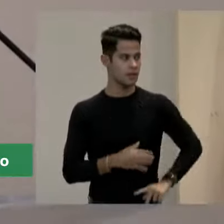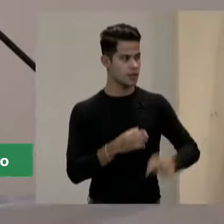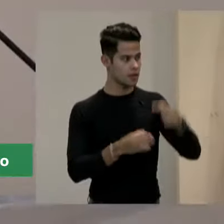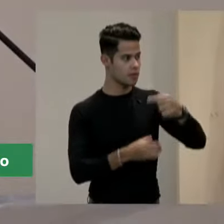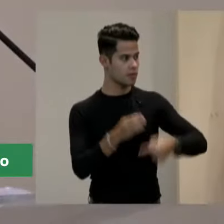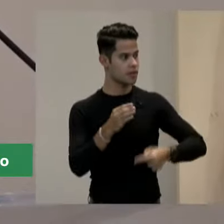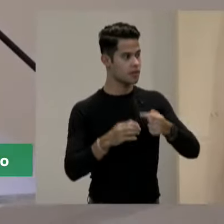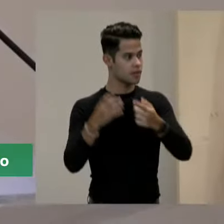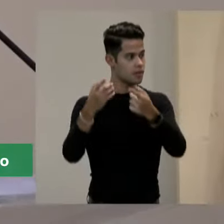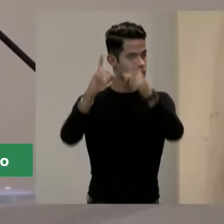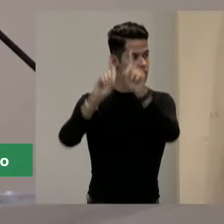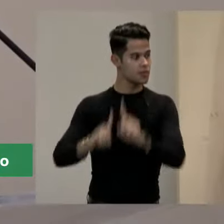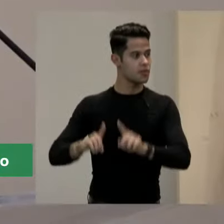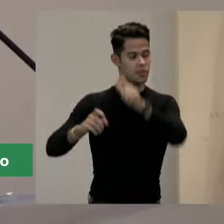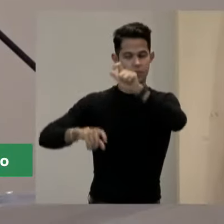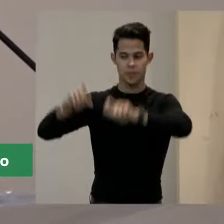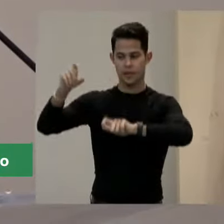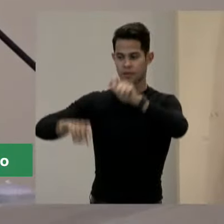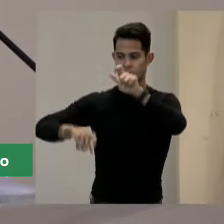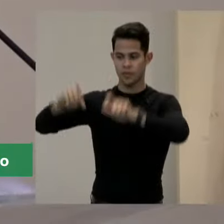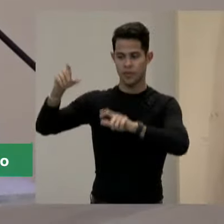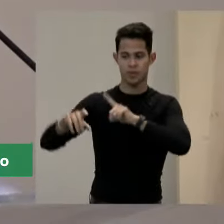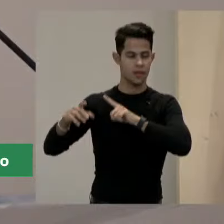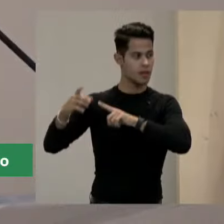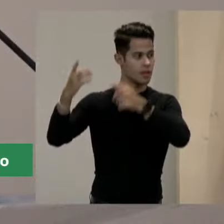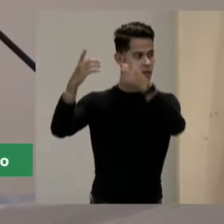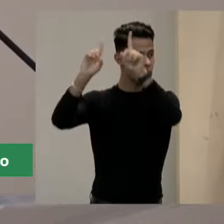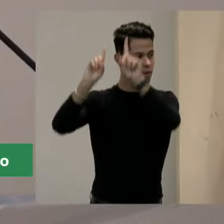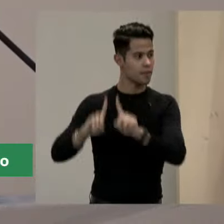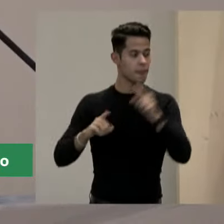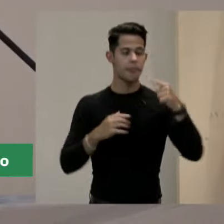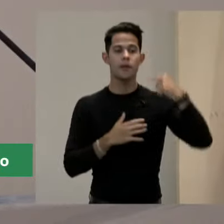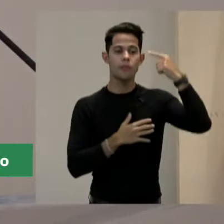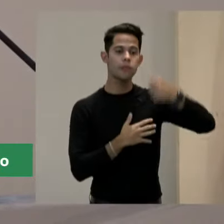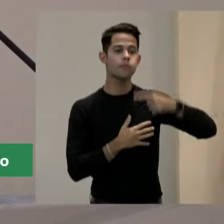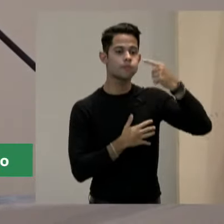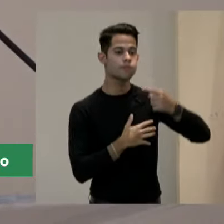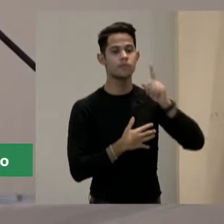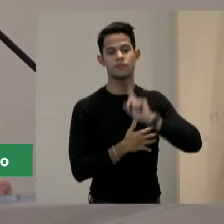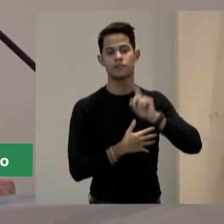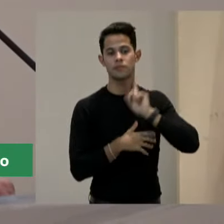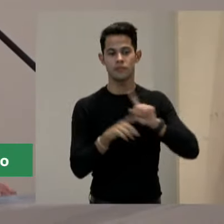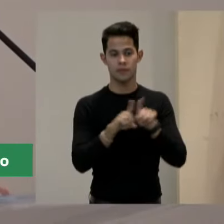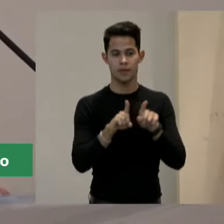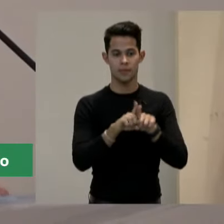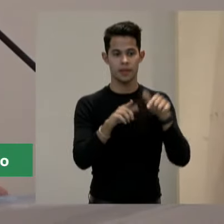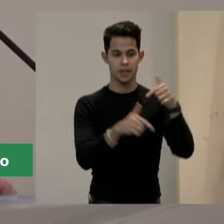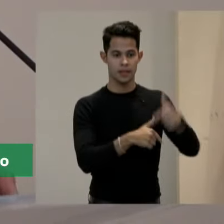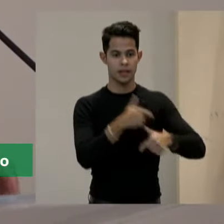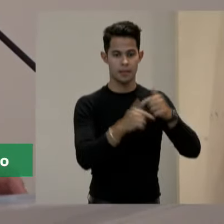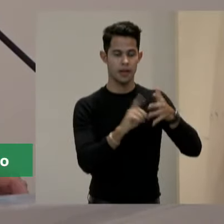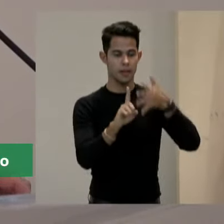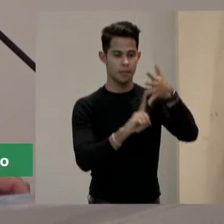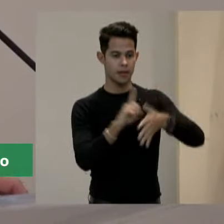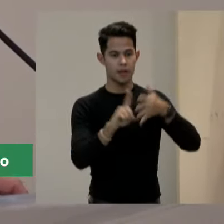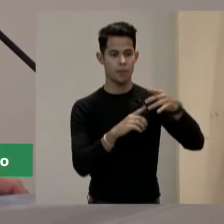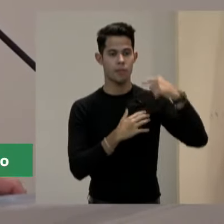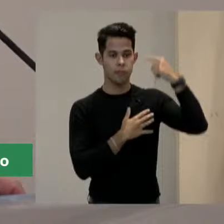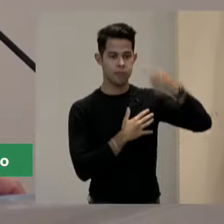Pessoa com Deficiência da OAB de Minas Gerais. Também atua como palestrante e advogado em